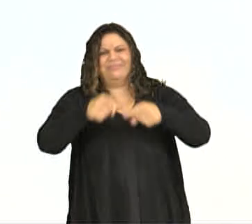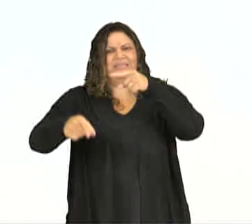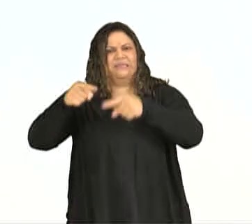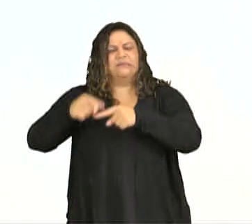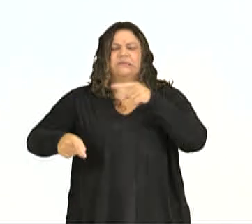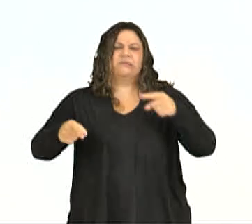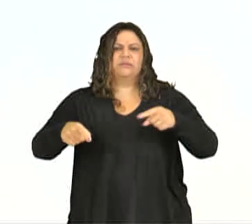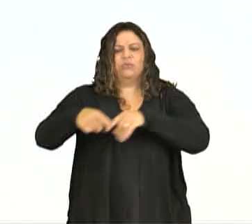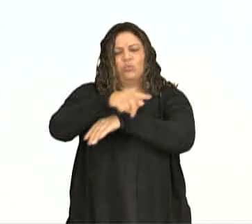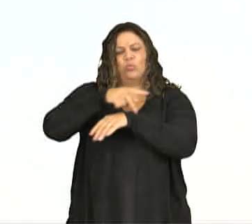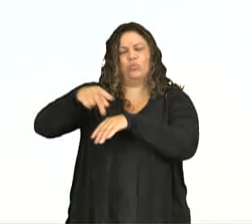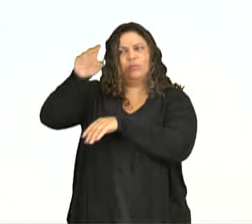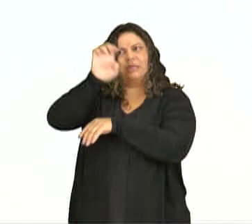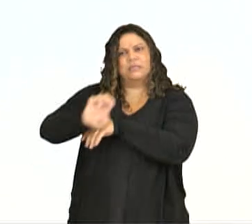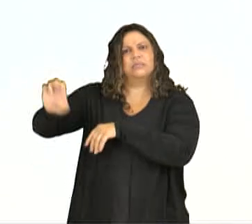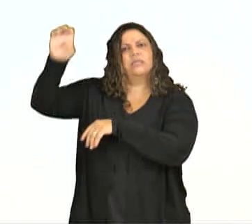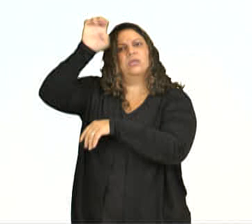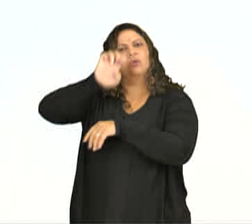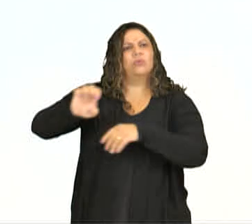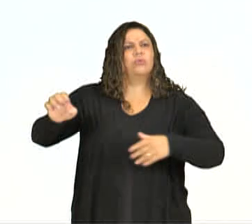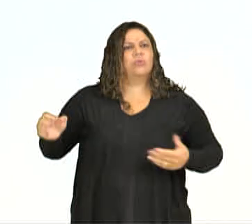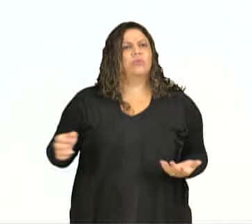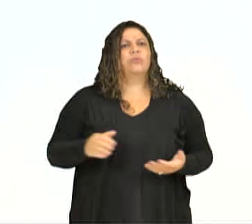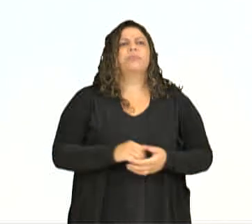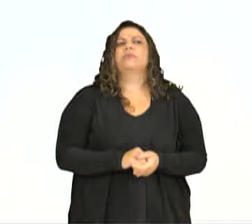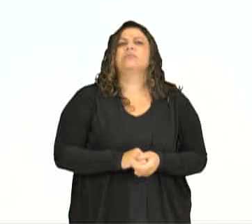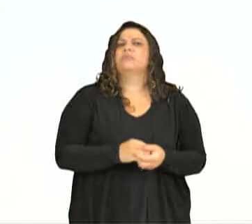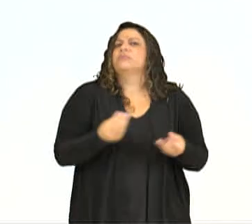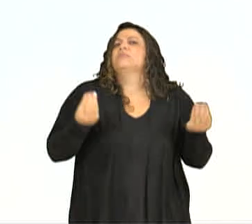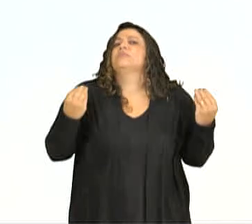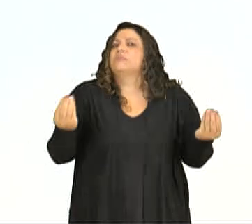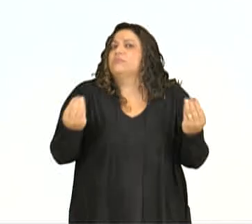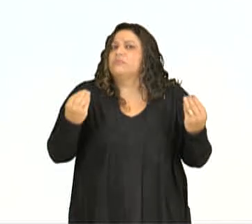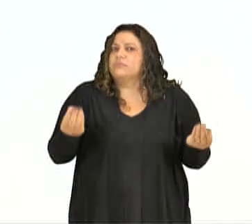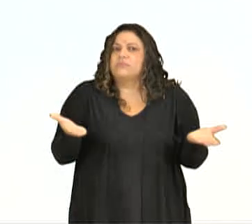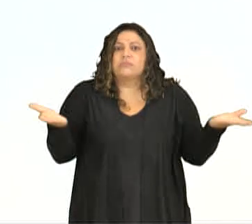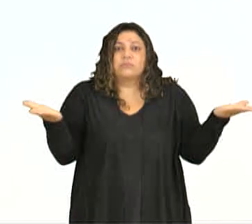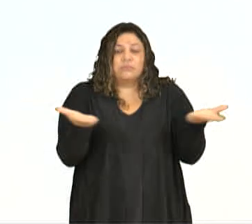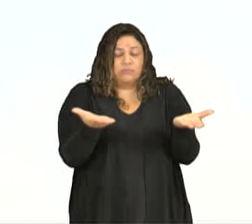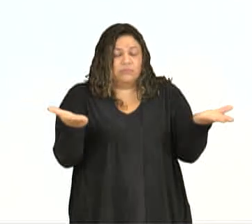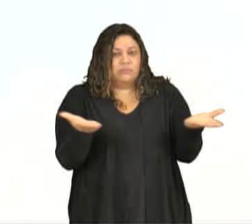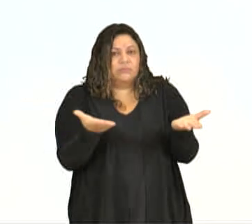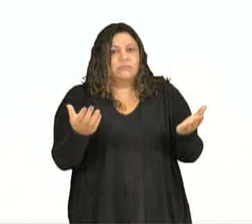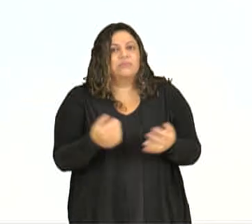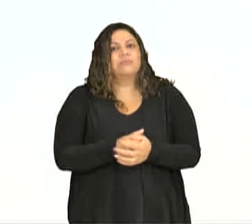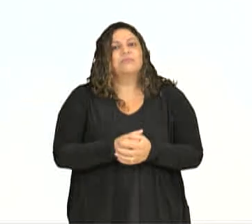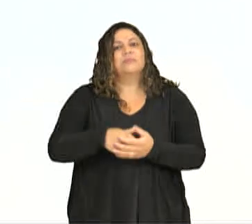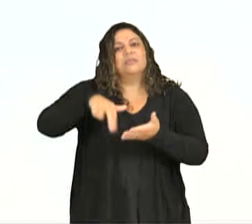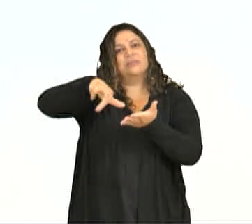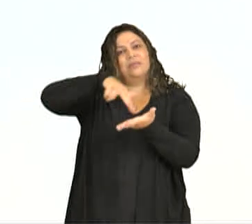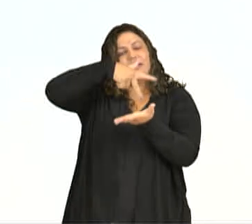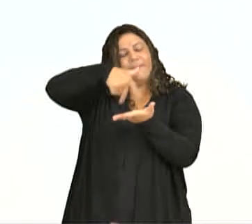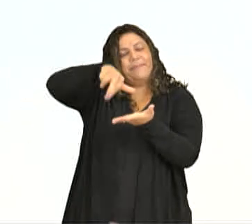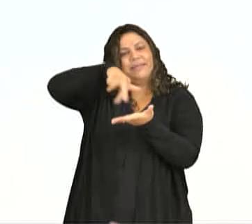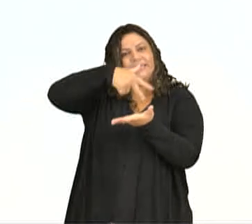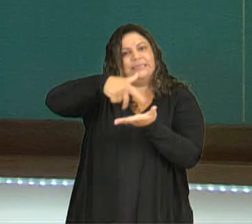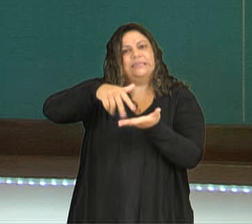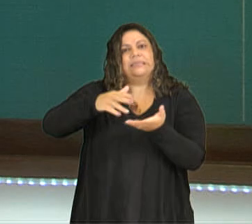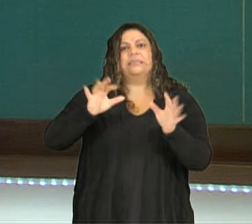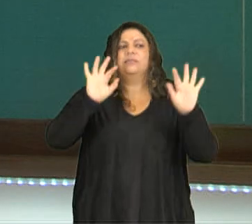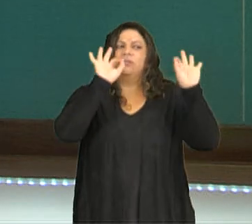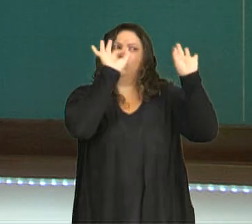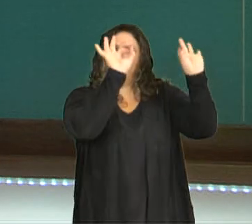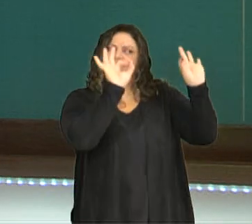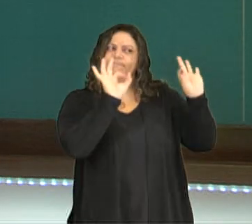alguns países europeus. Como que pode, gente, hoje em dia, uma dança que a gente considera